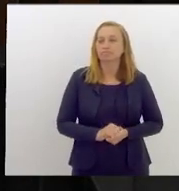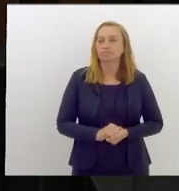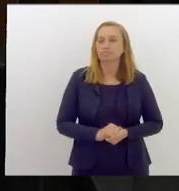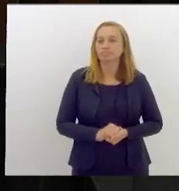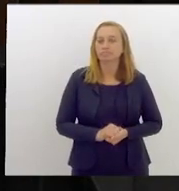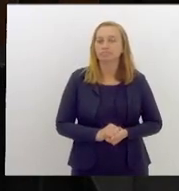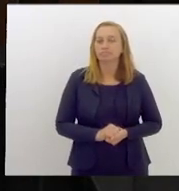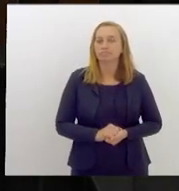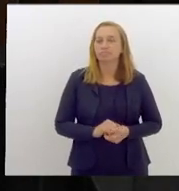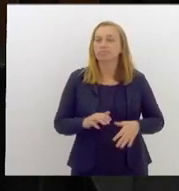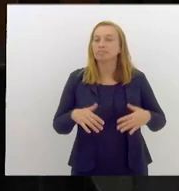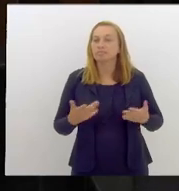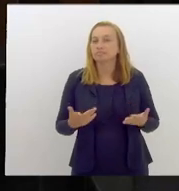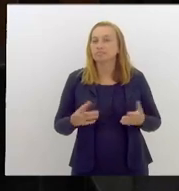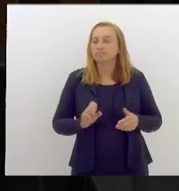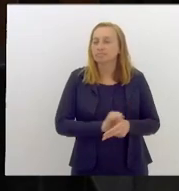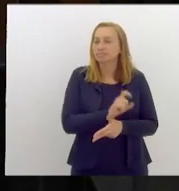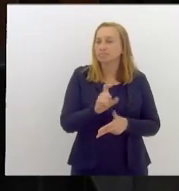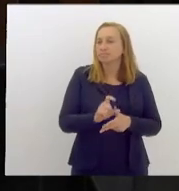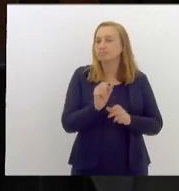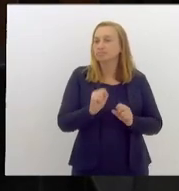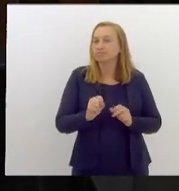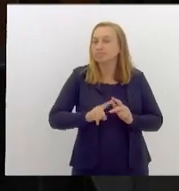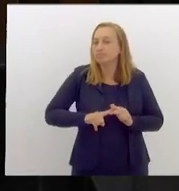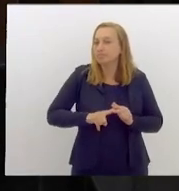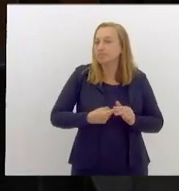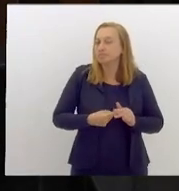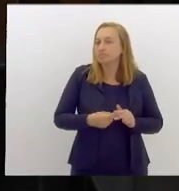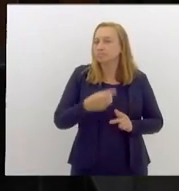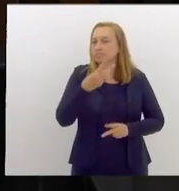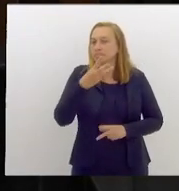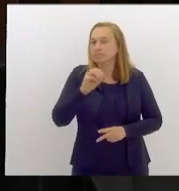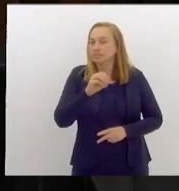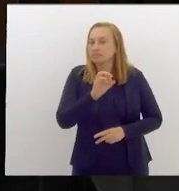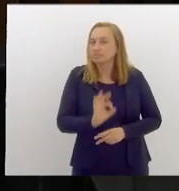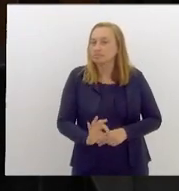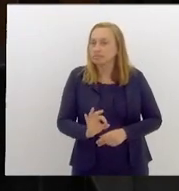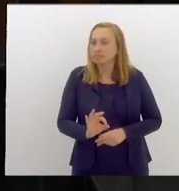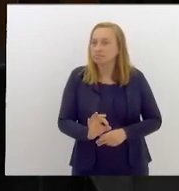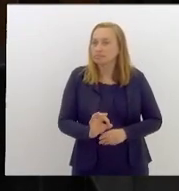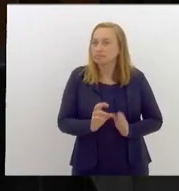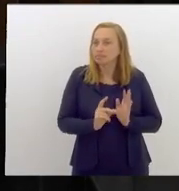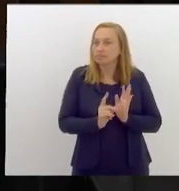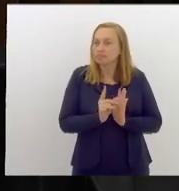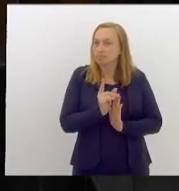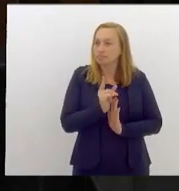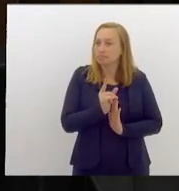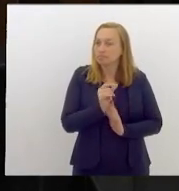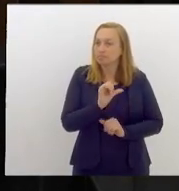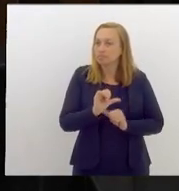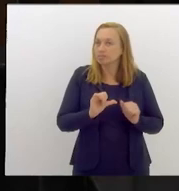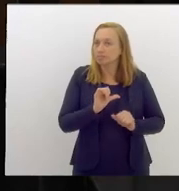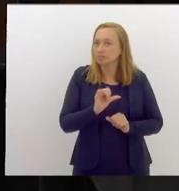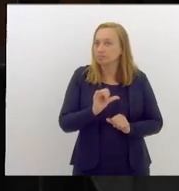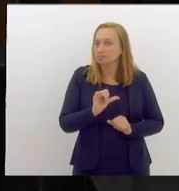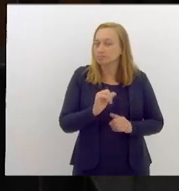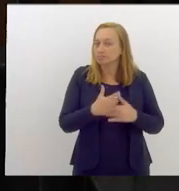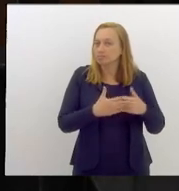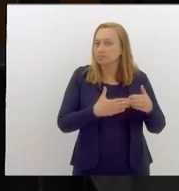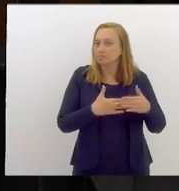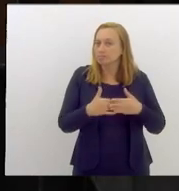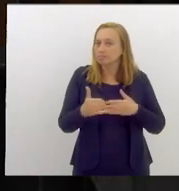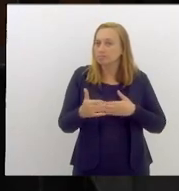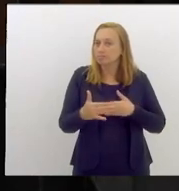porque quando executivo pode mexer 30% do orçamento mudando qualquer